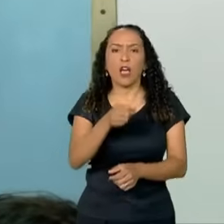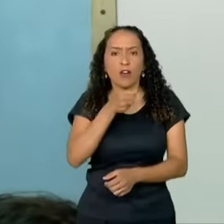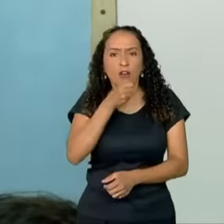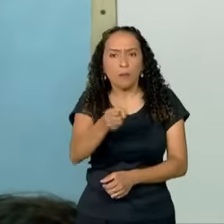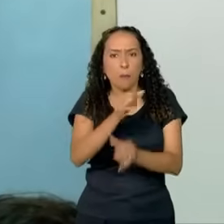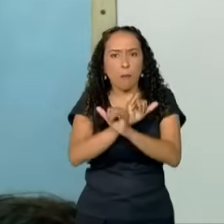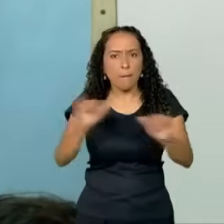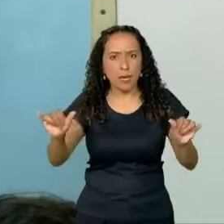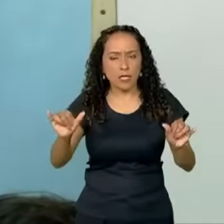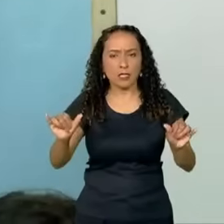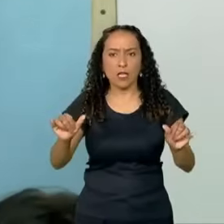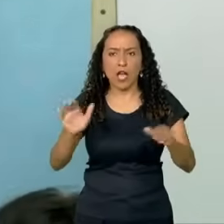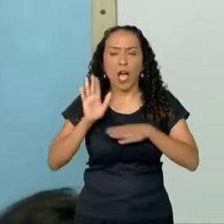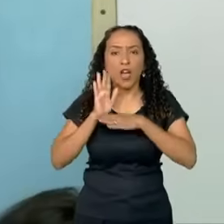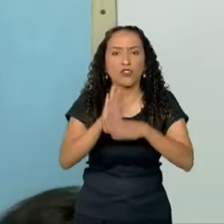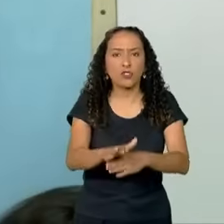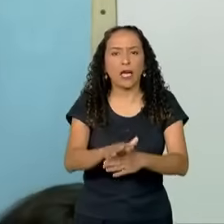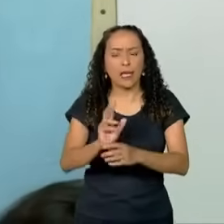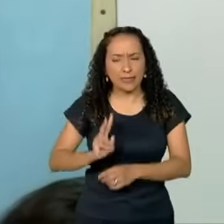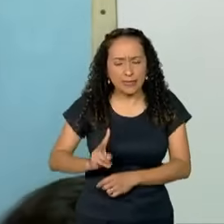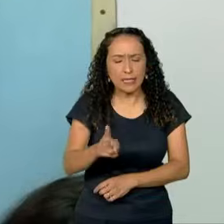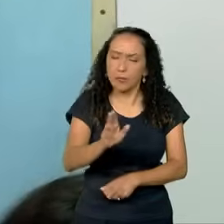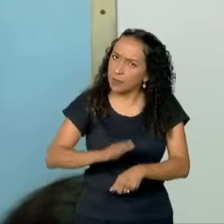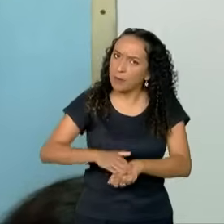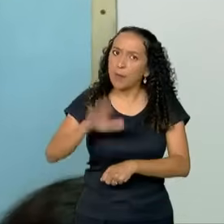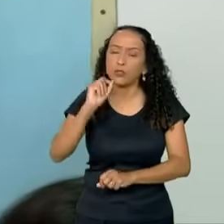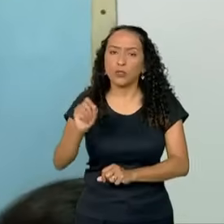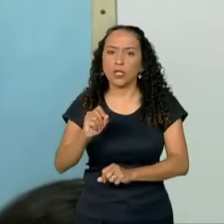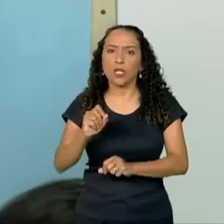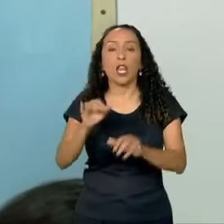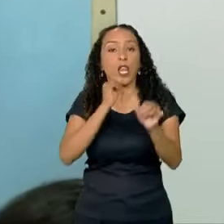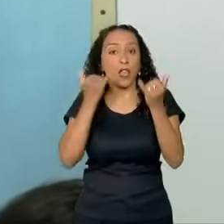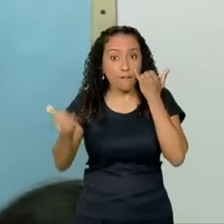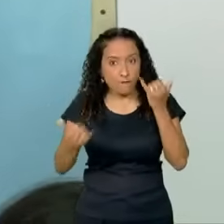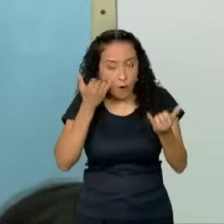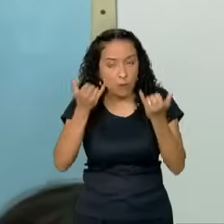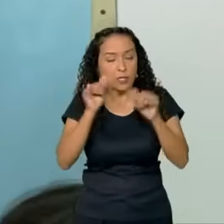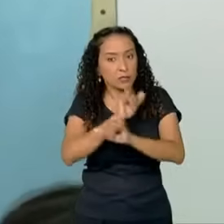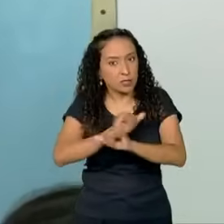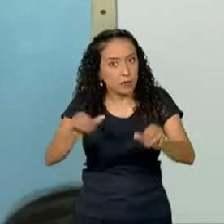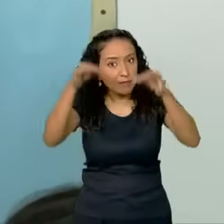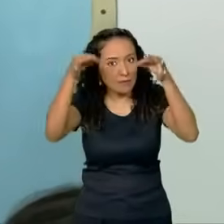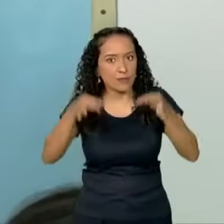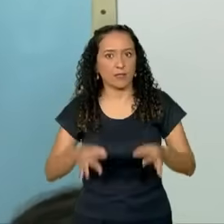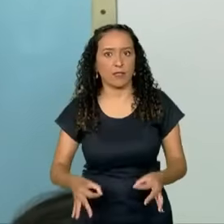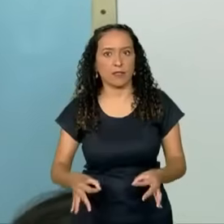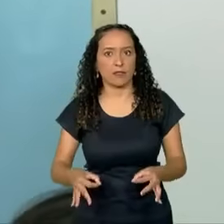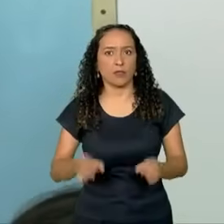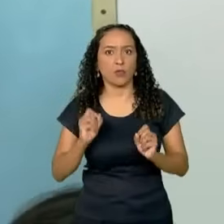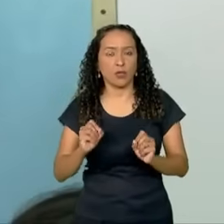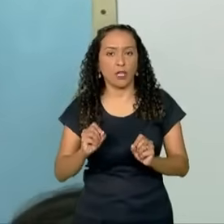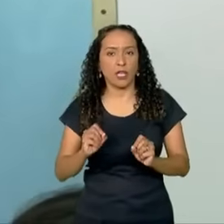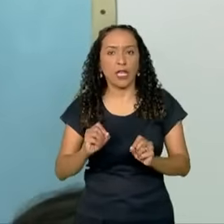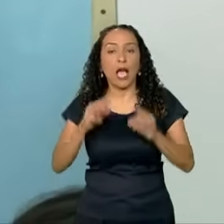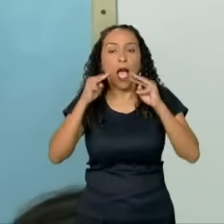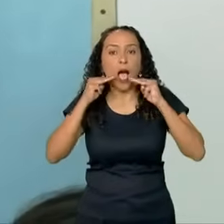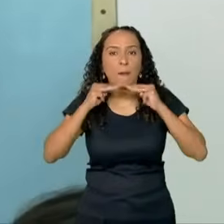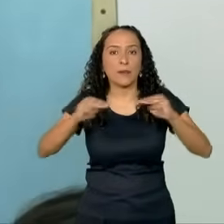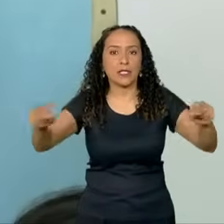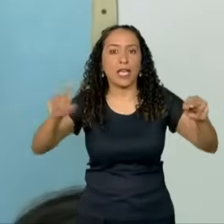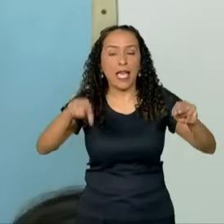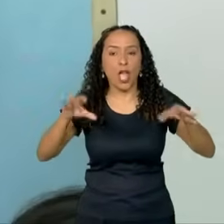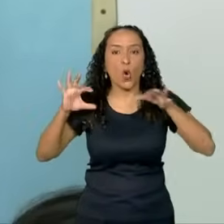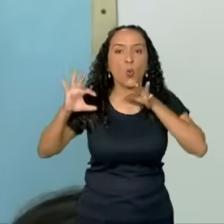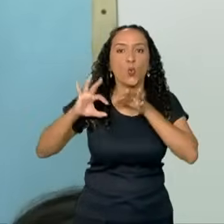que ajude, né, cada vez mais nessa informação de que a mensagem é a união